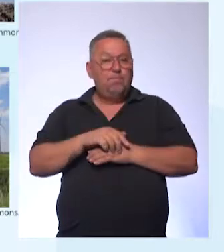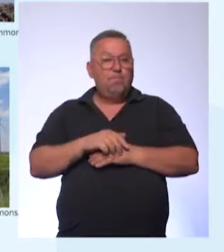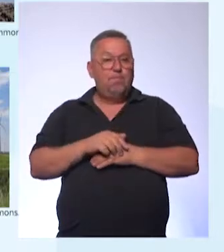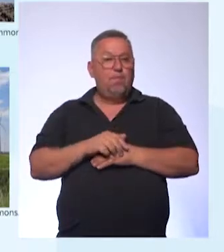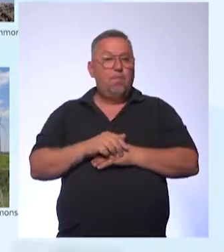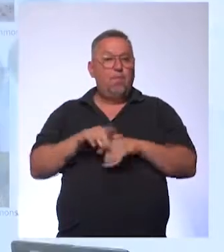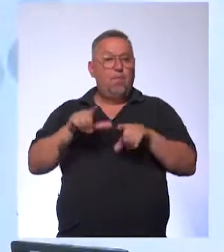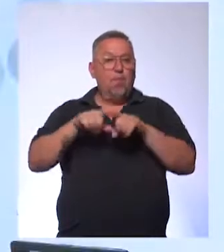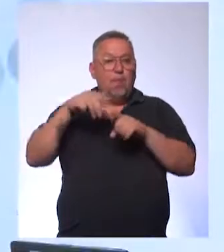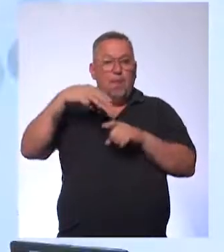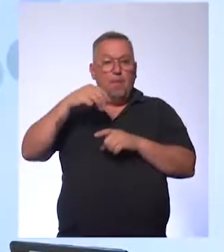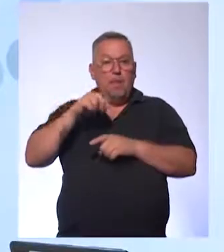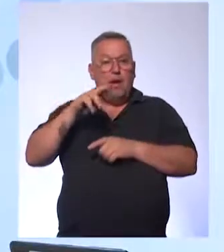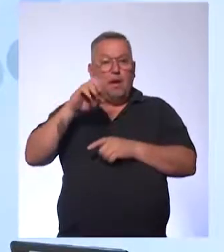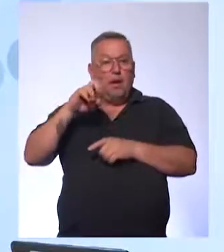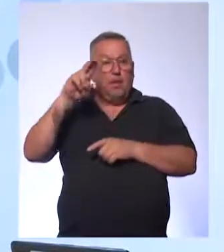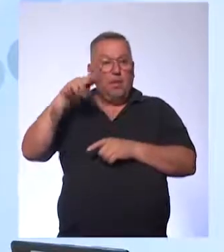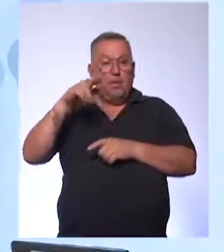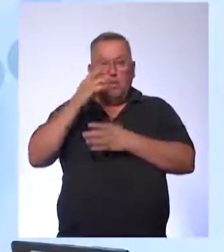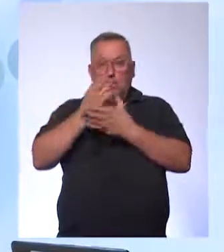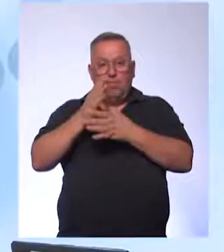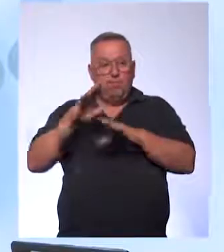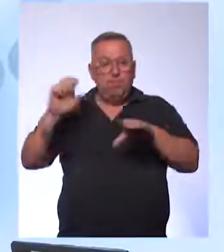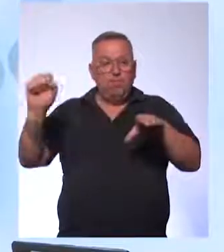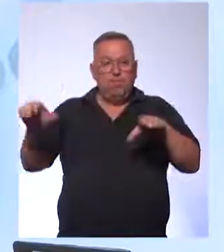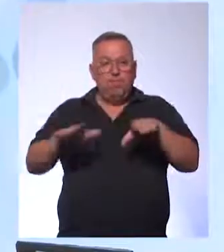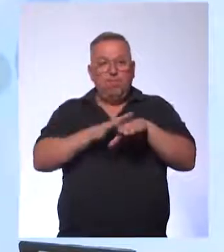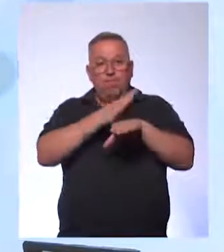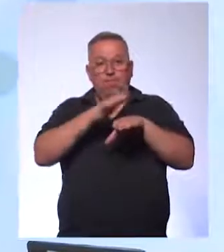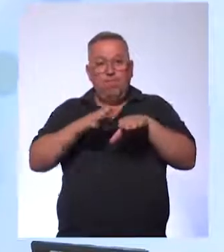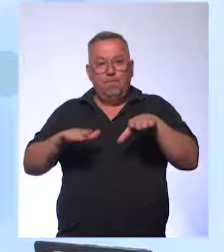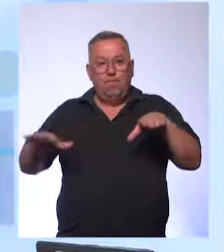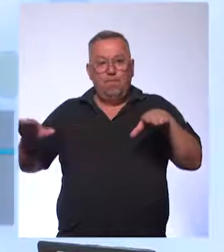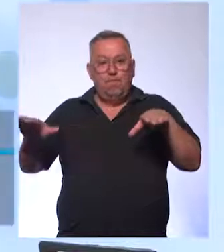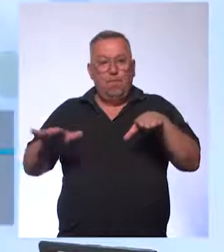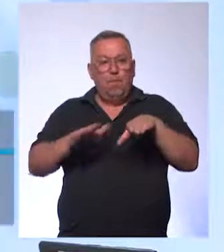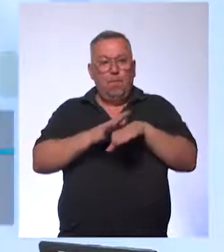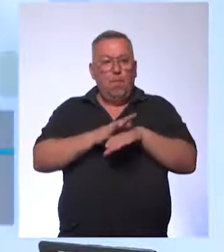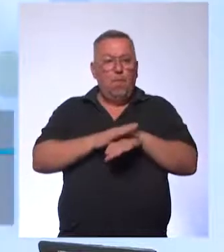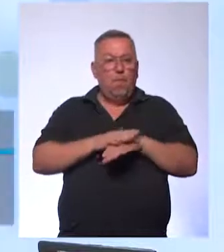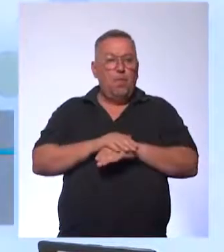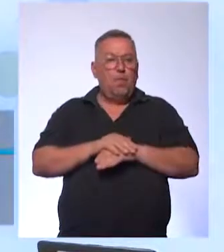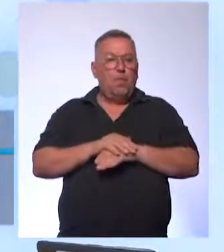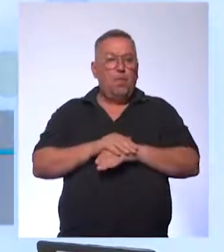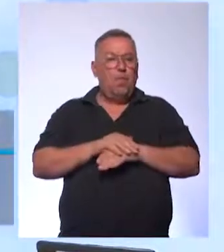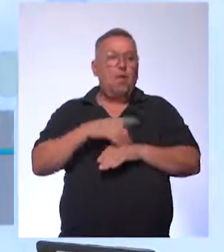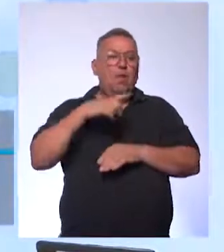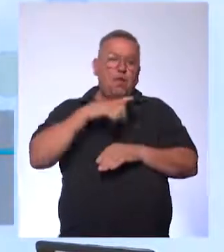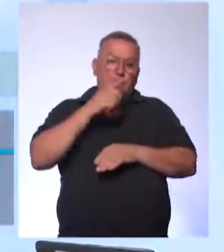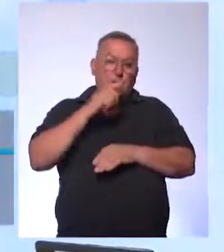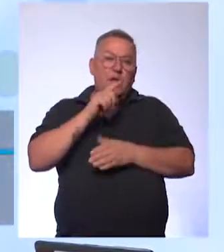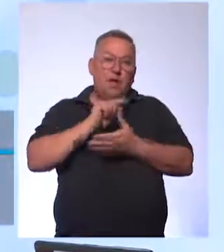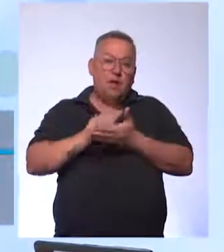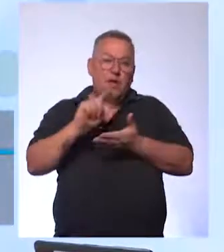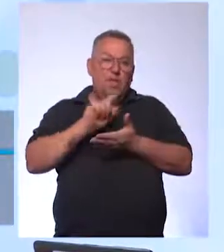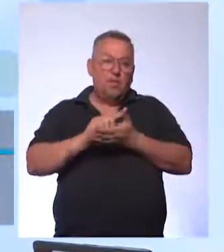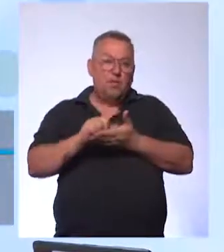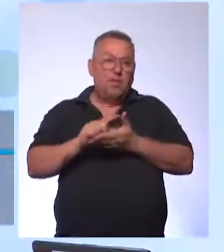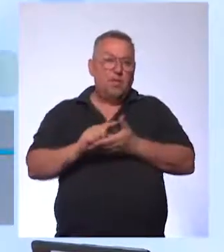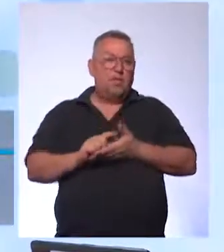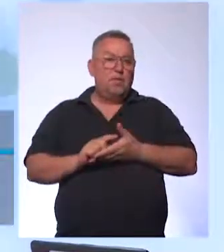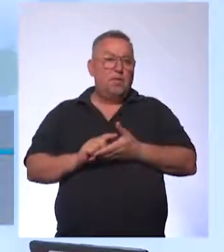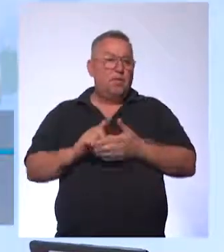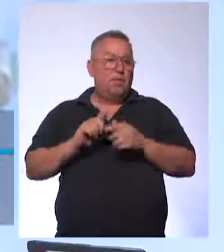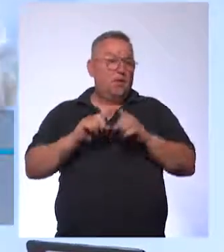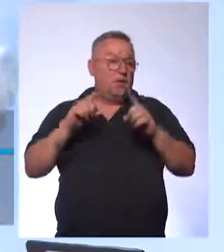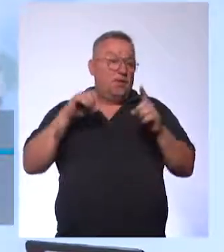maré também é uma que não se esgota, né? A água estando poluída ou não, é lógico que de preferência a água tem que estar limpa porque pode estragar os